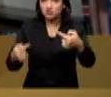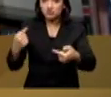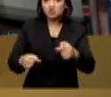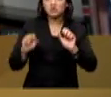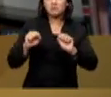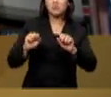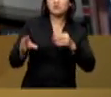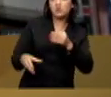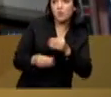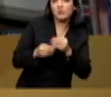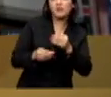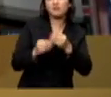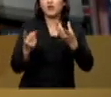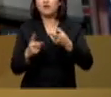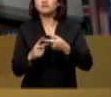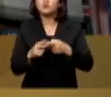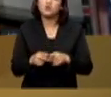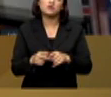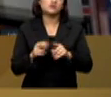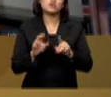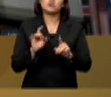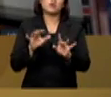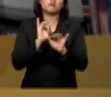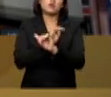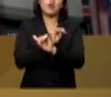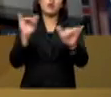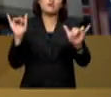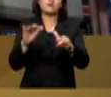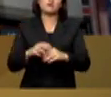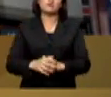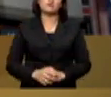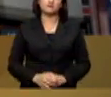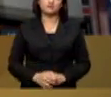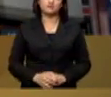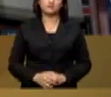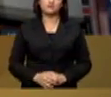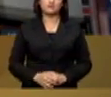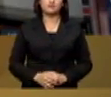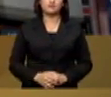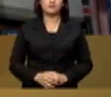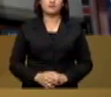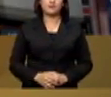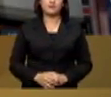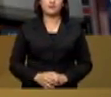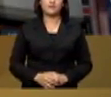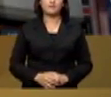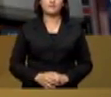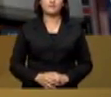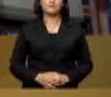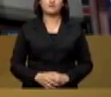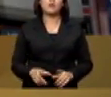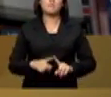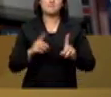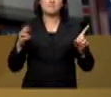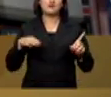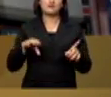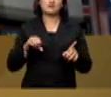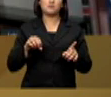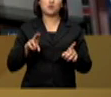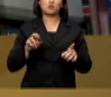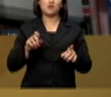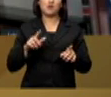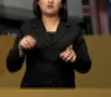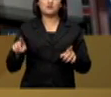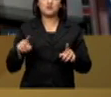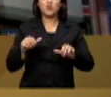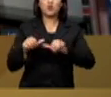diz respeito à modulação. Só deixar esse registro, mas só discutiria a modulação e alteração na proposição